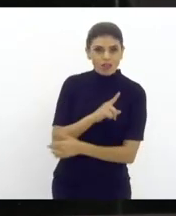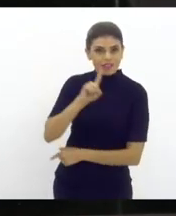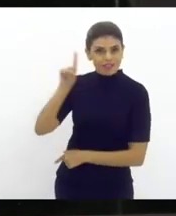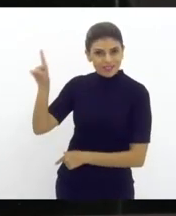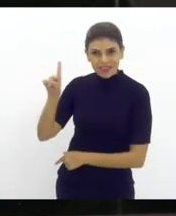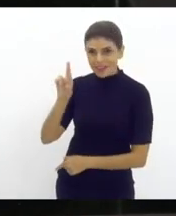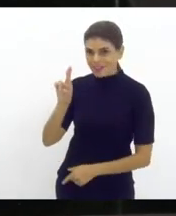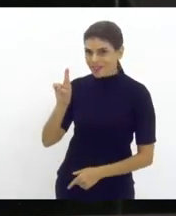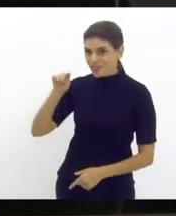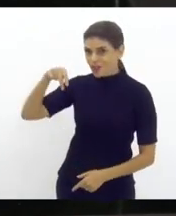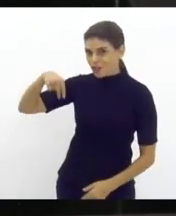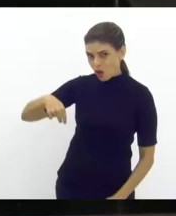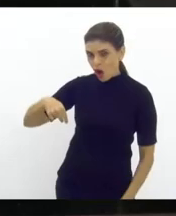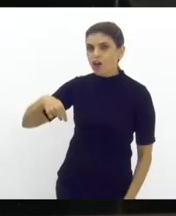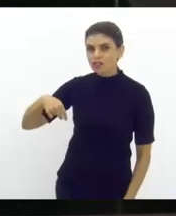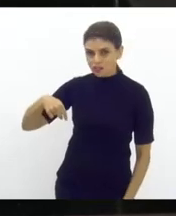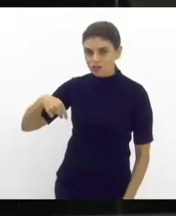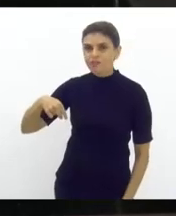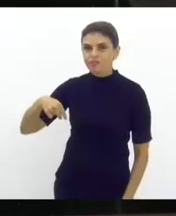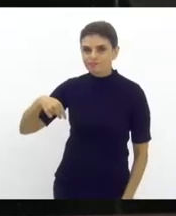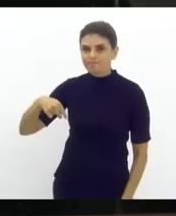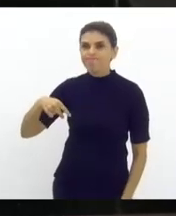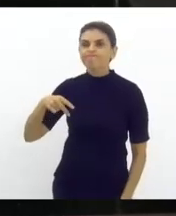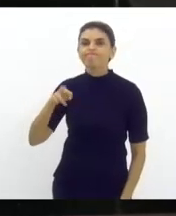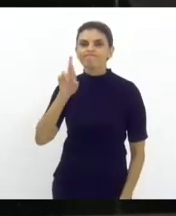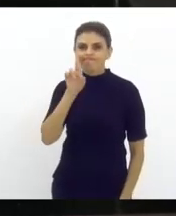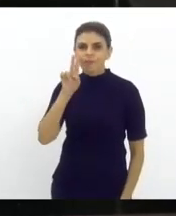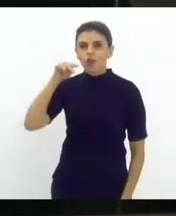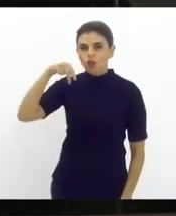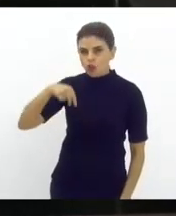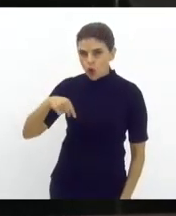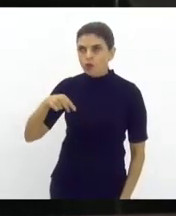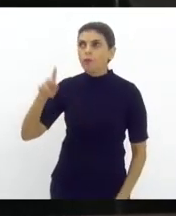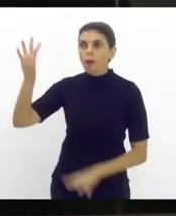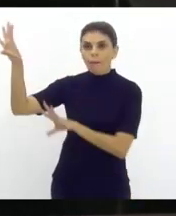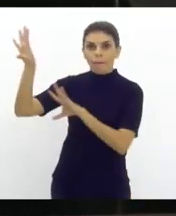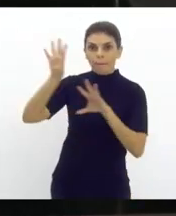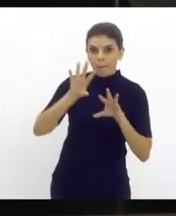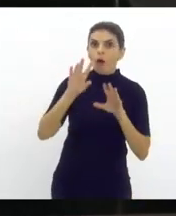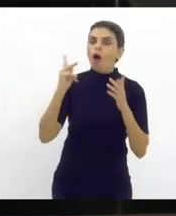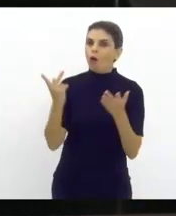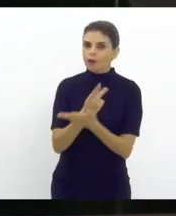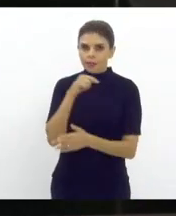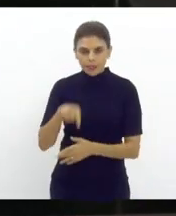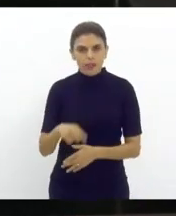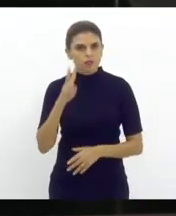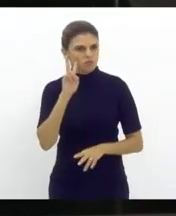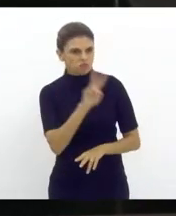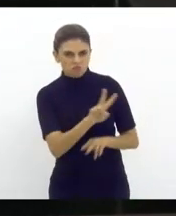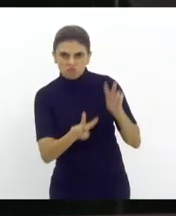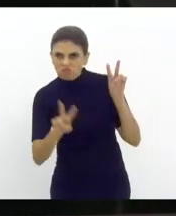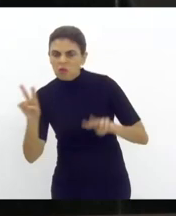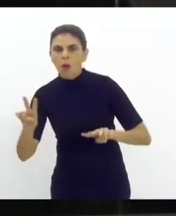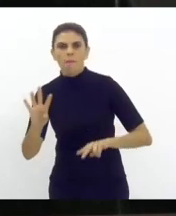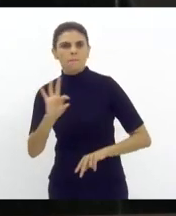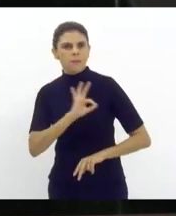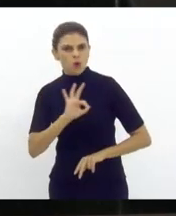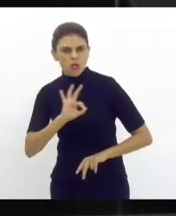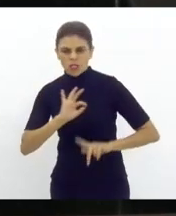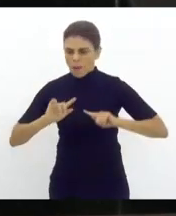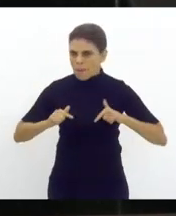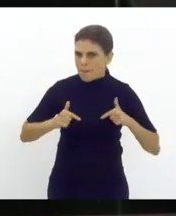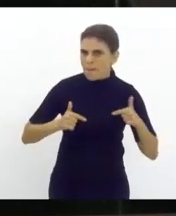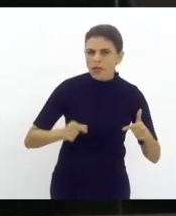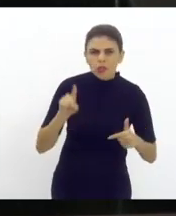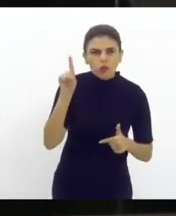daqui a pouco se bobear vai que tá acontecendo aqui mas eu tenho visto o empenho das polícias dos policiais a guerra que nós estamos